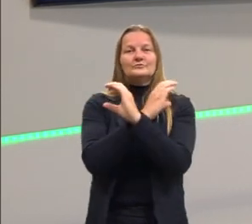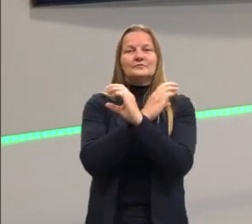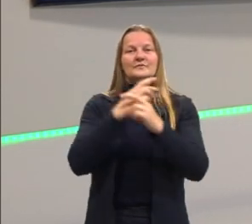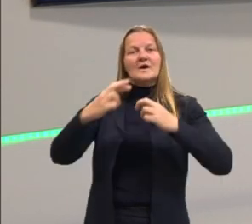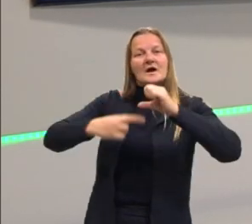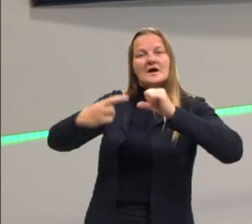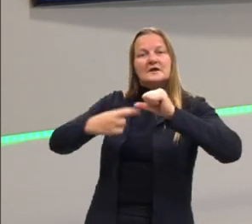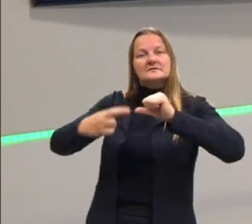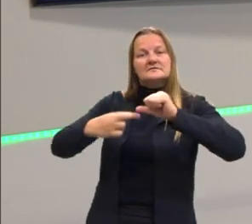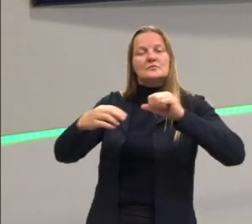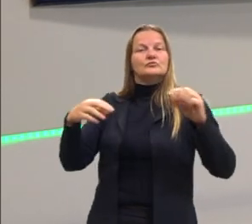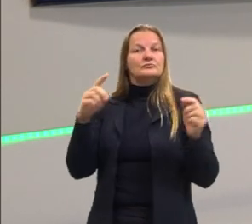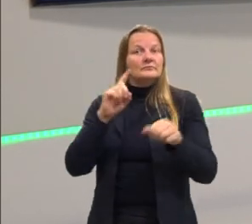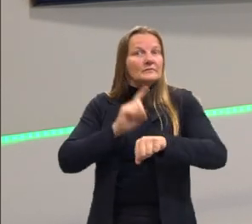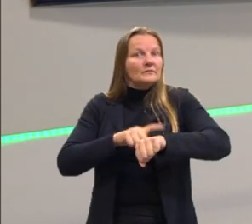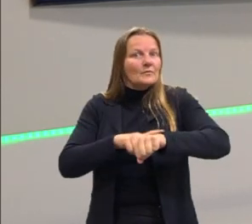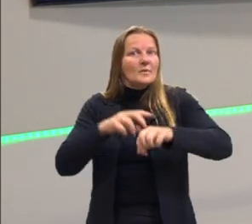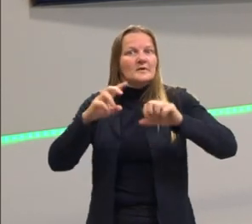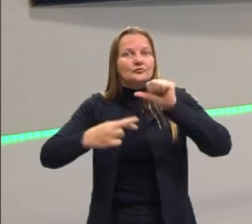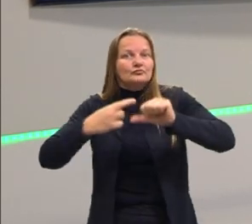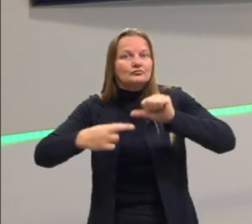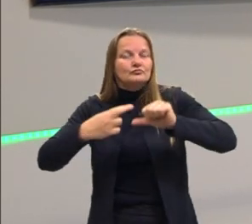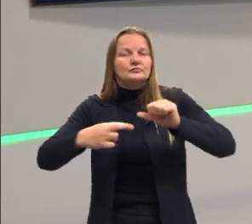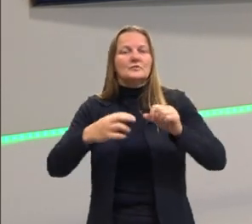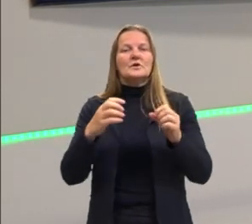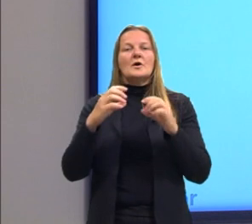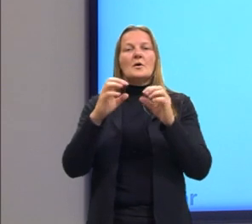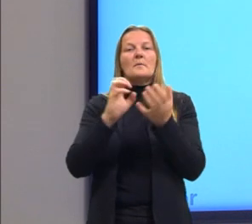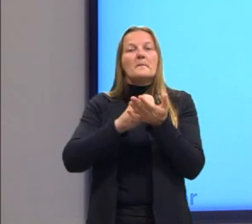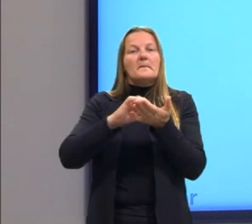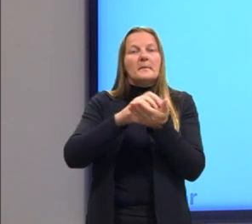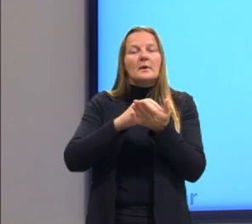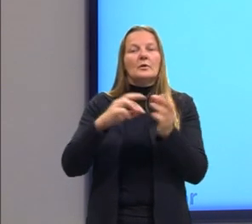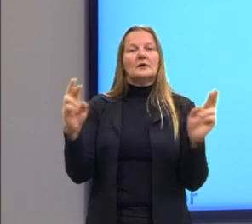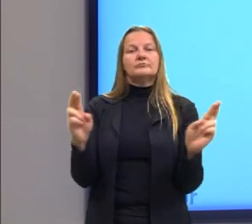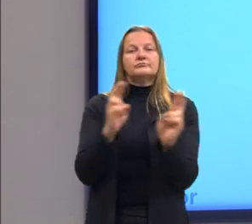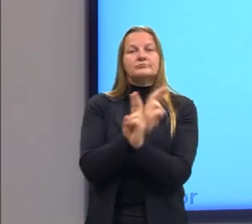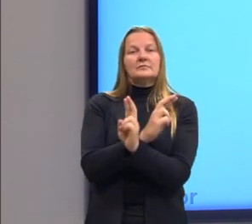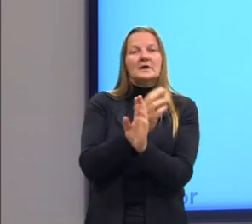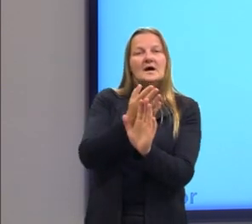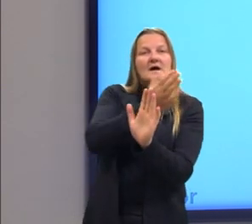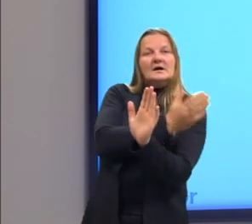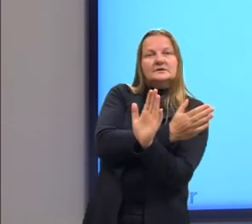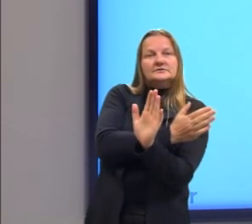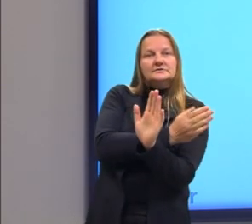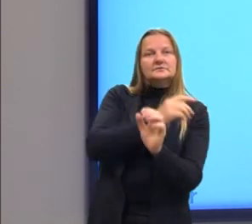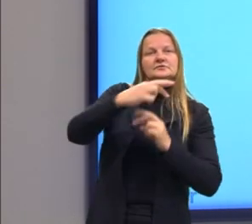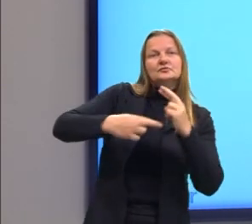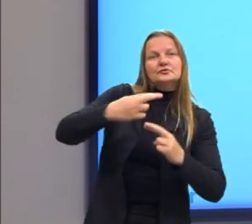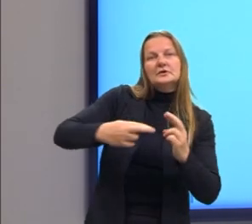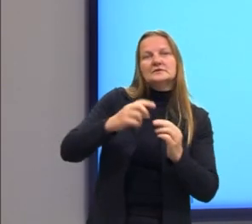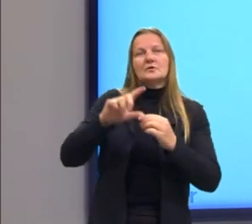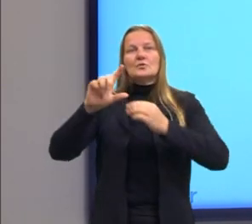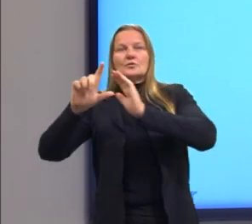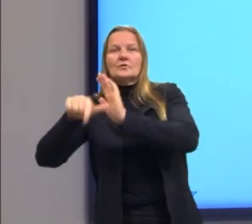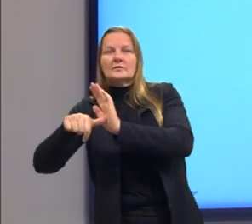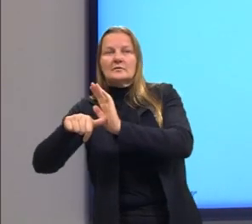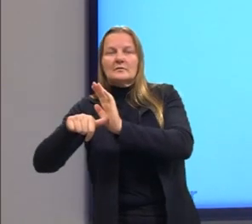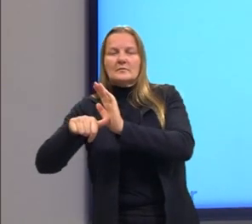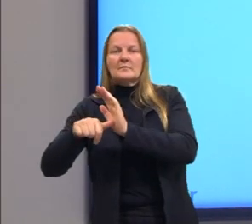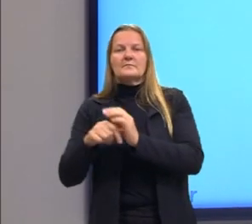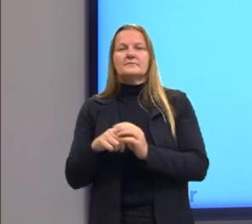então a gente calcula a o calor do da reação antes de ocorrer ou seja o